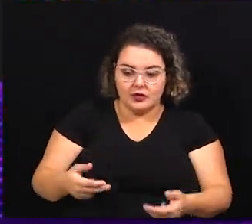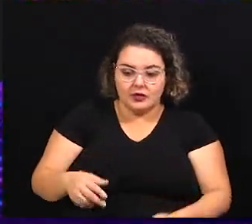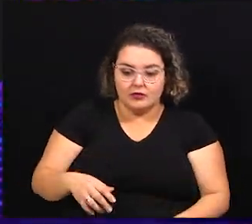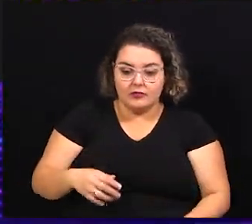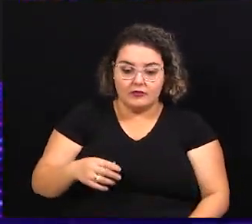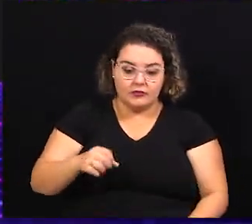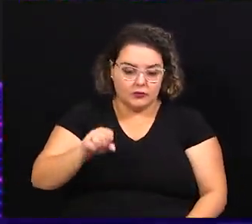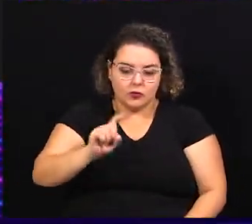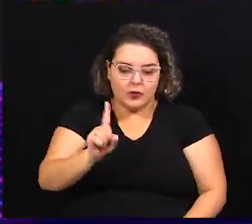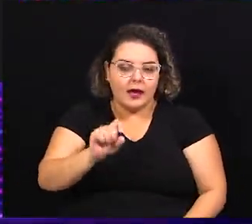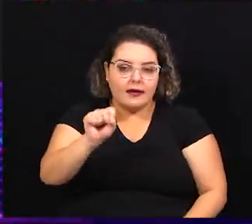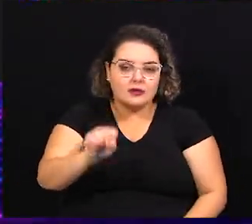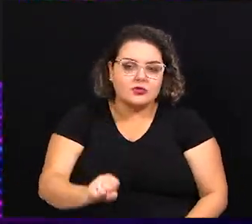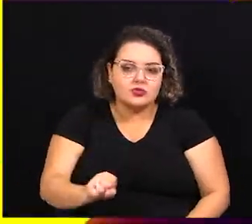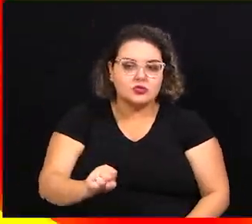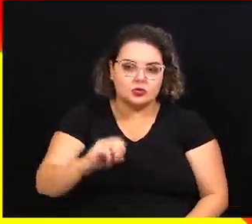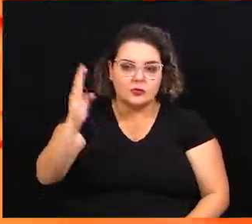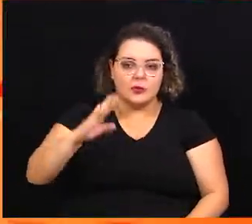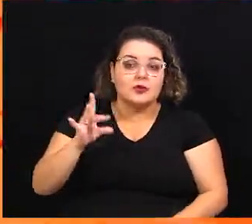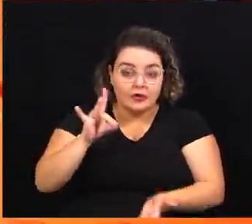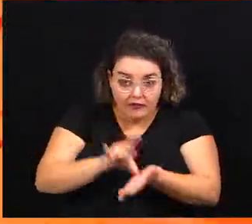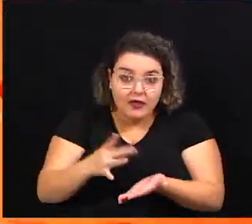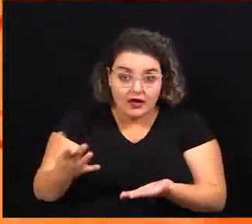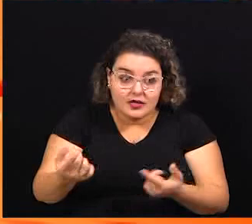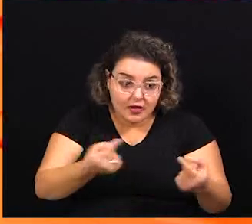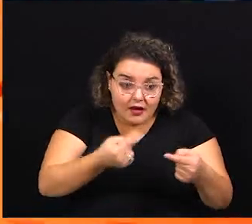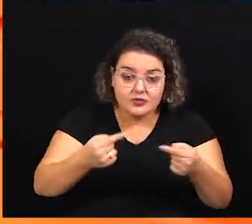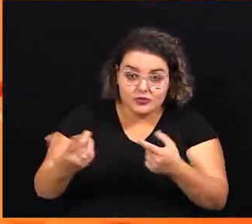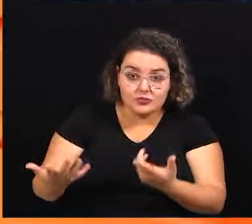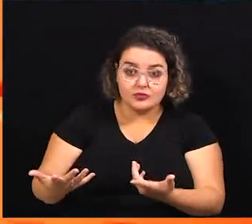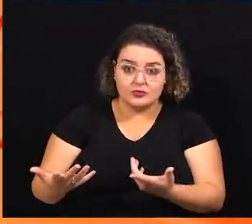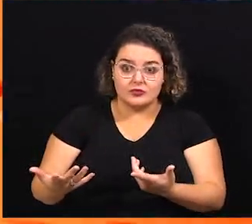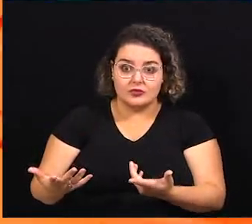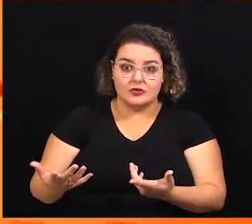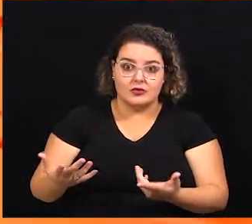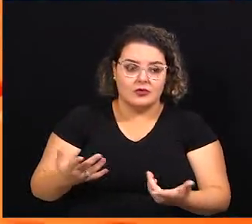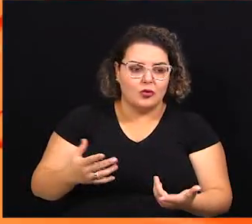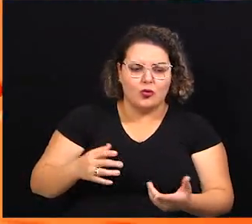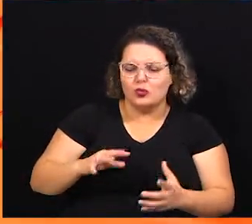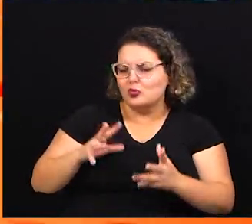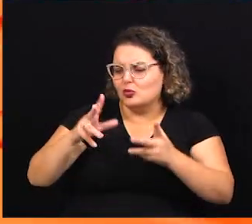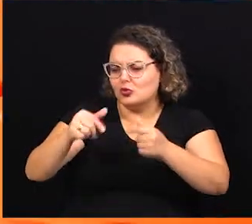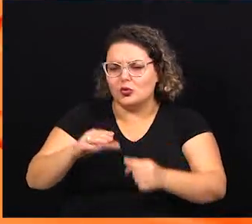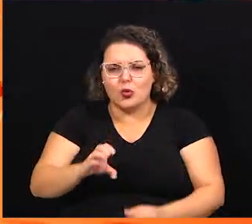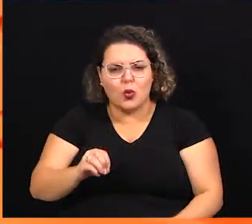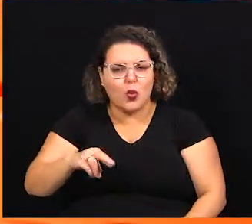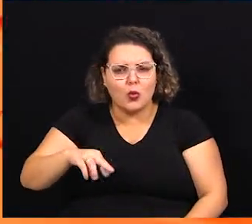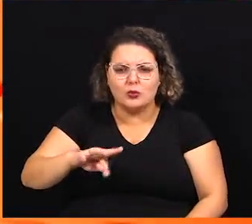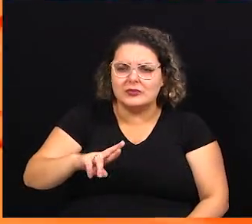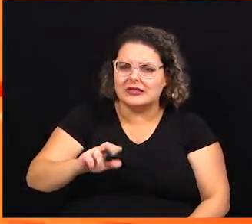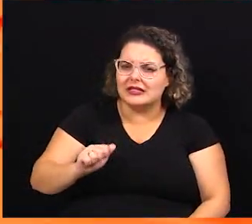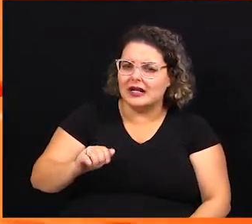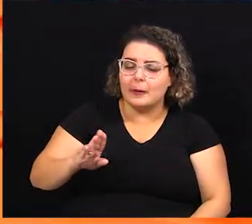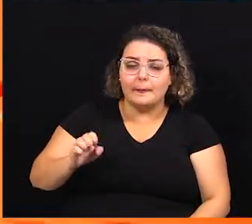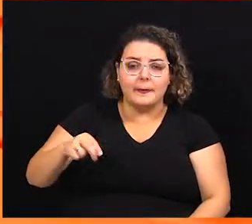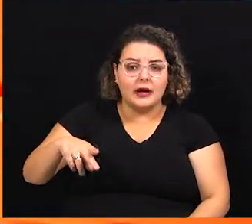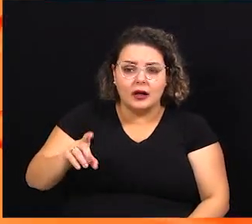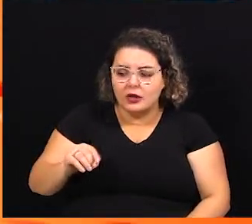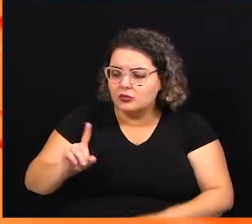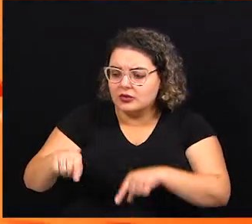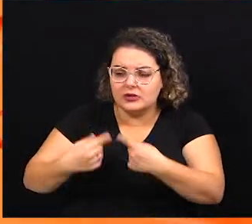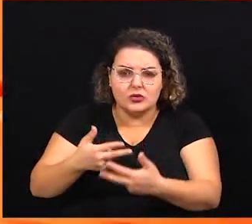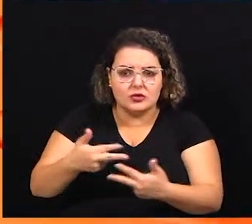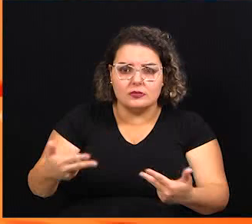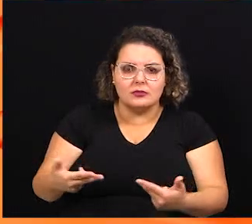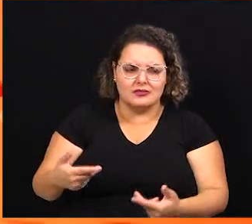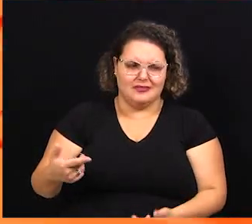no sul do Brasil. Quando a gente tá lá, isso é verídico, isso é real, isso dá discussão. Aí mexe com garimpo, contrabando e tal. Aqui, do meu ponto de vista